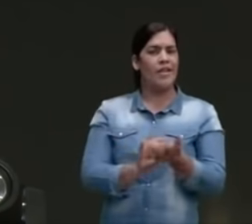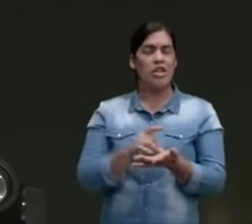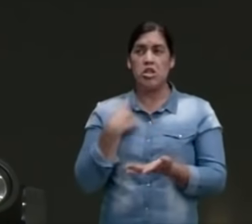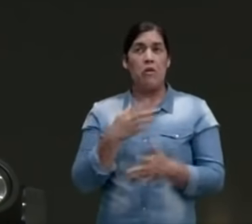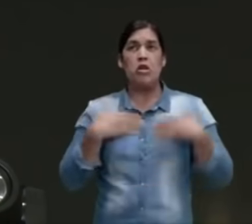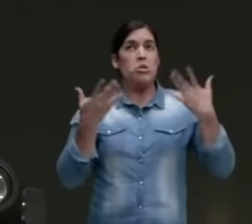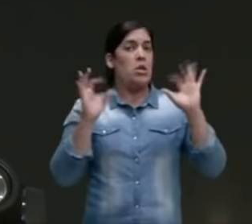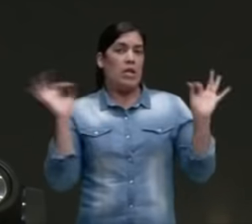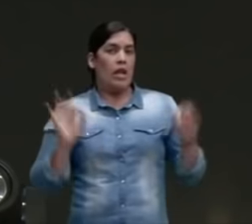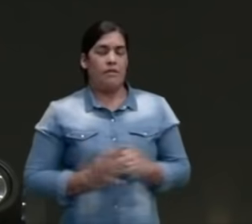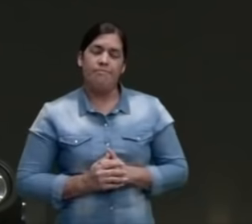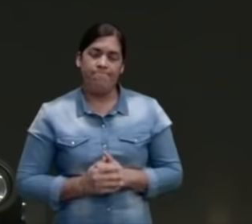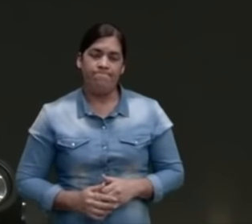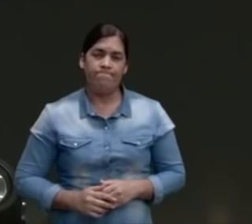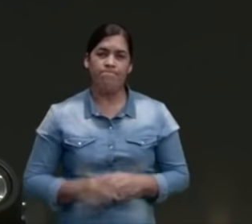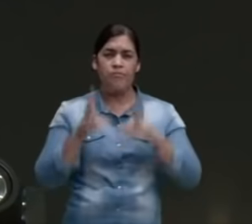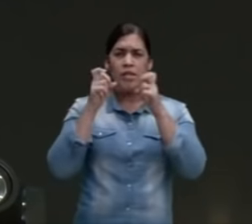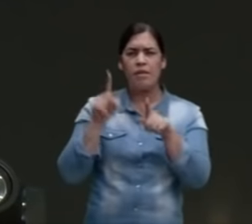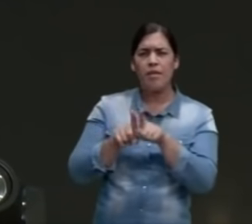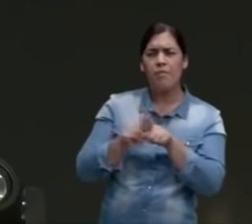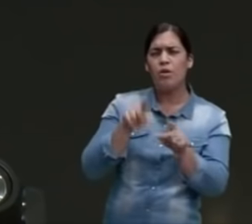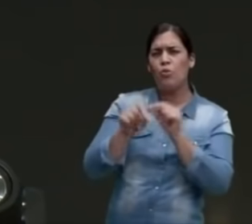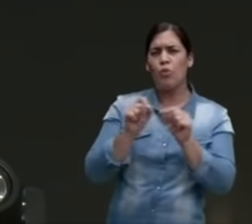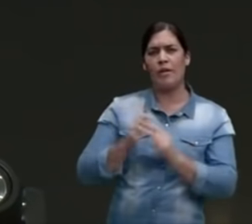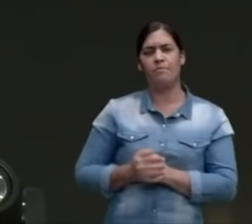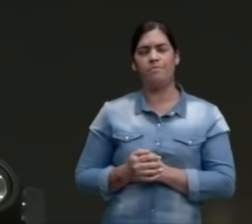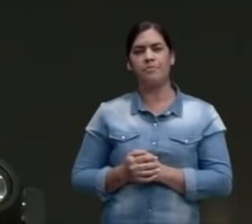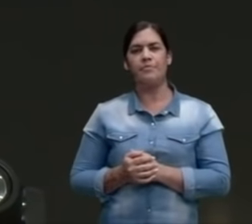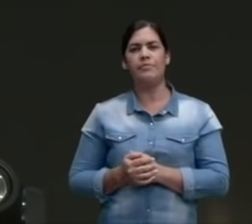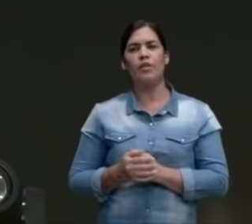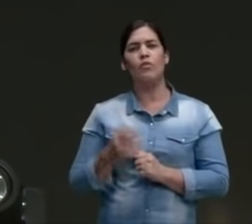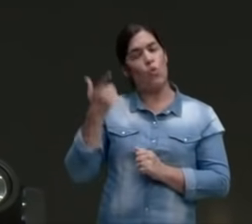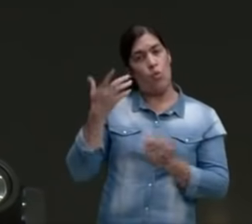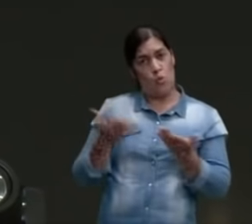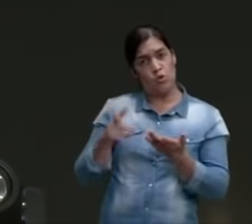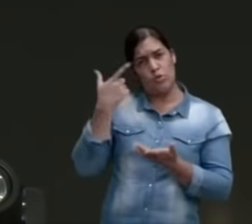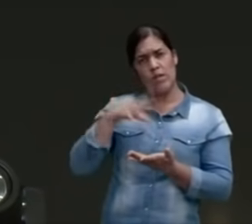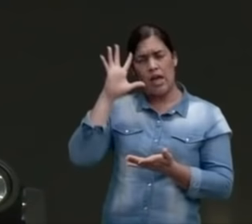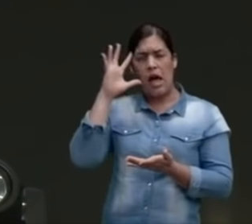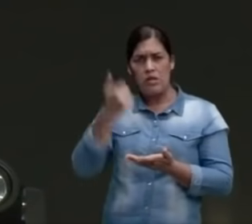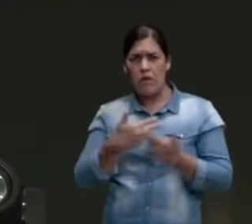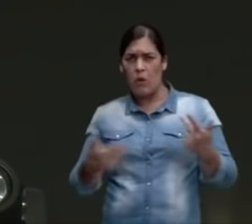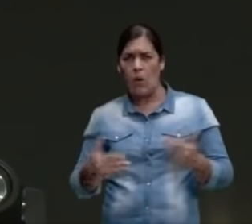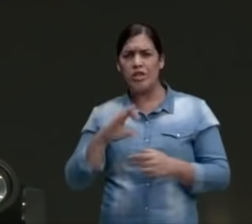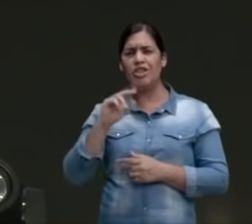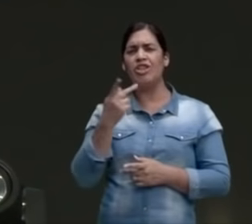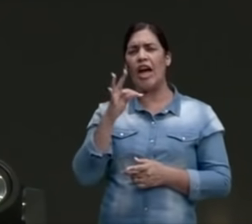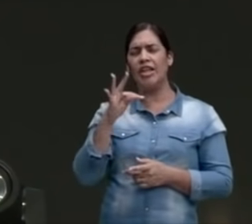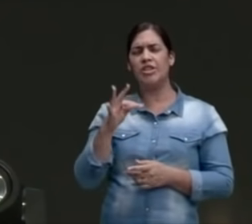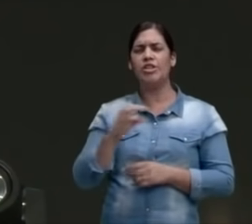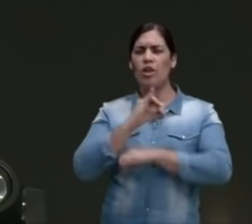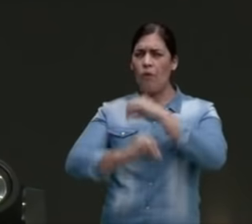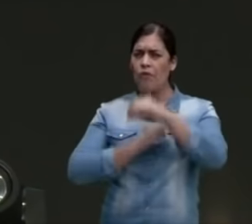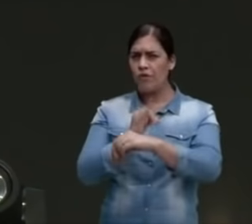verdade? Nós vemos também o atendimento online. Hoje você conversa no chat, lá na